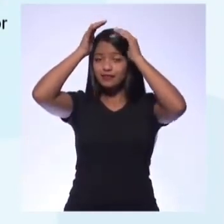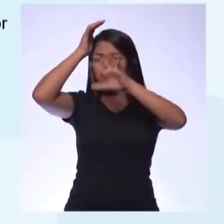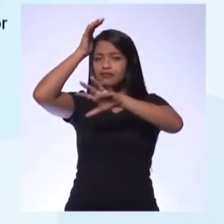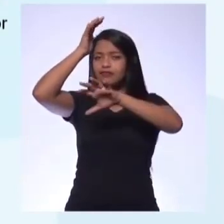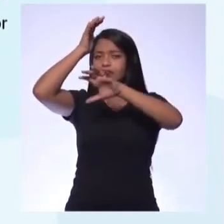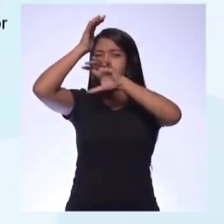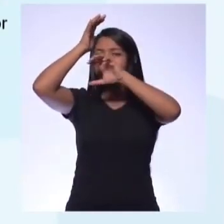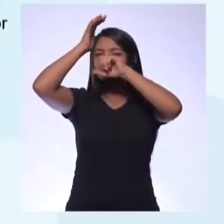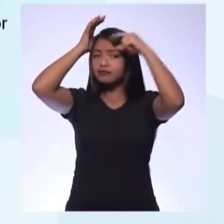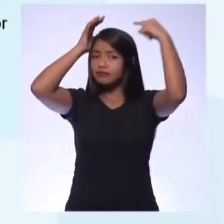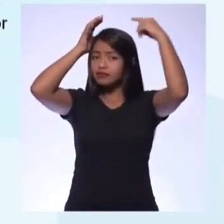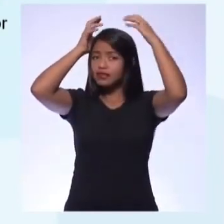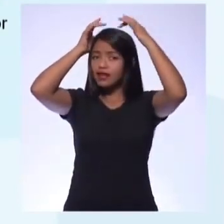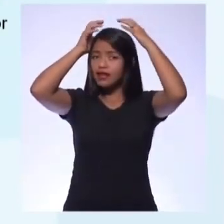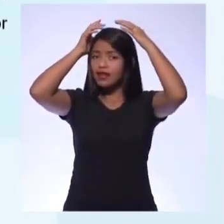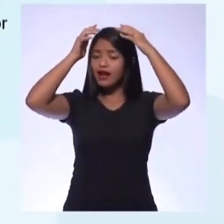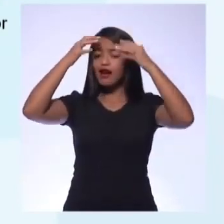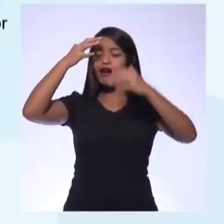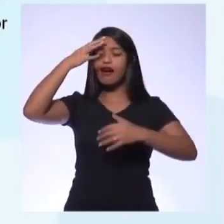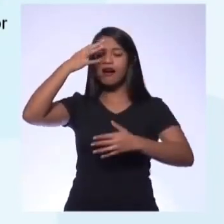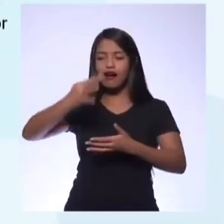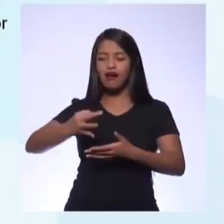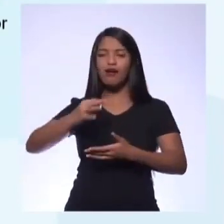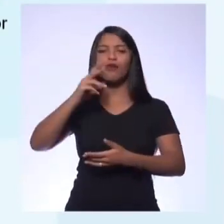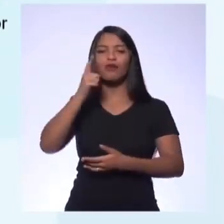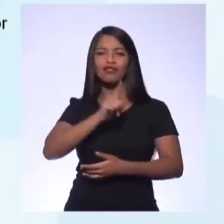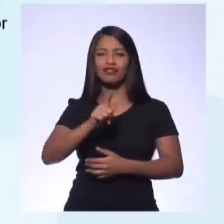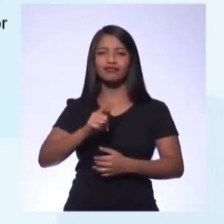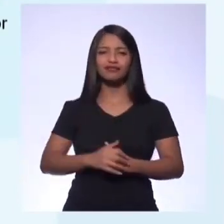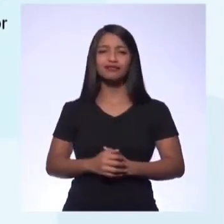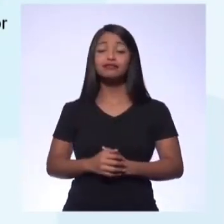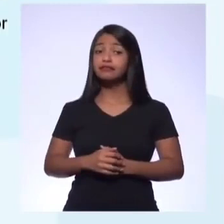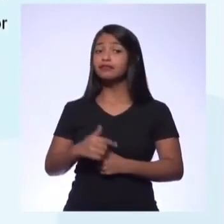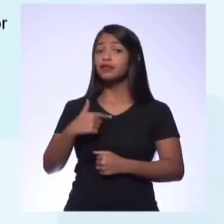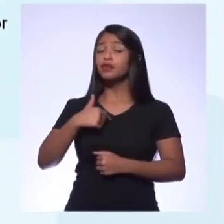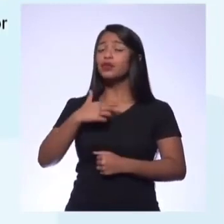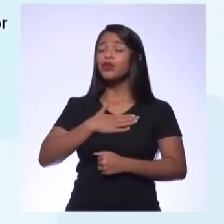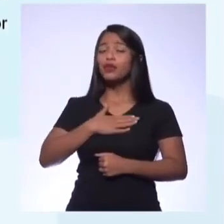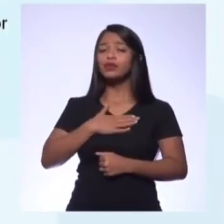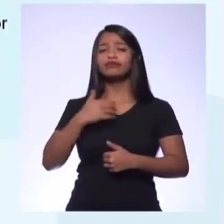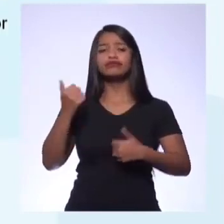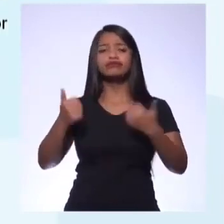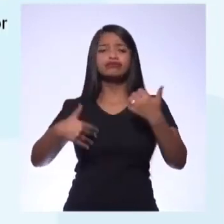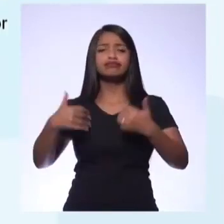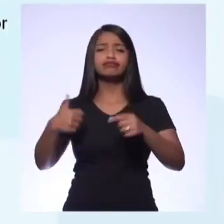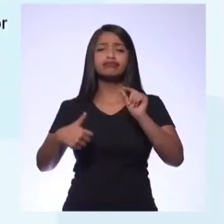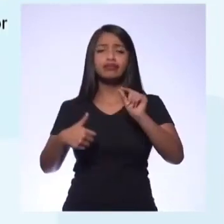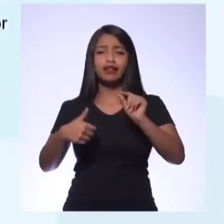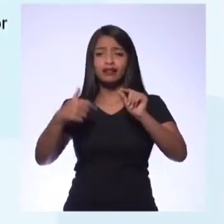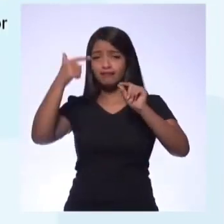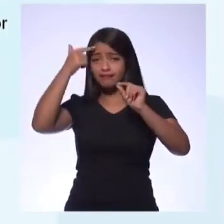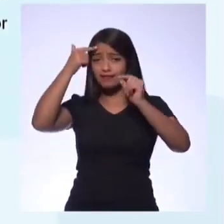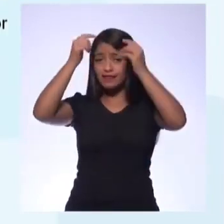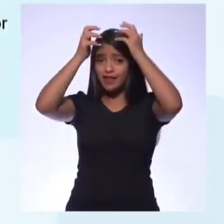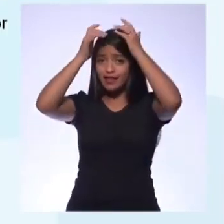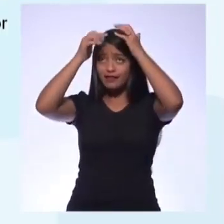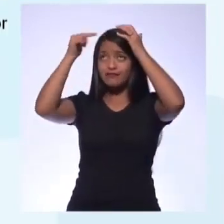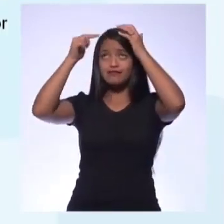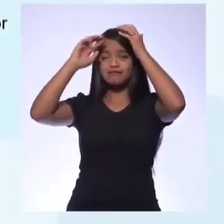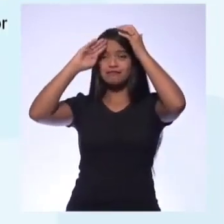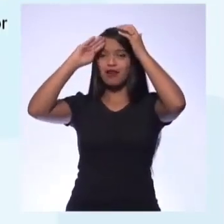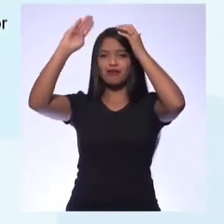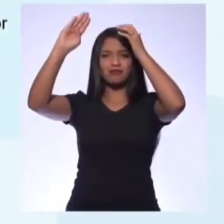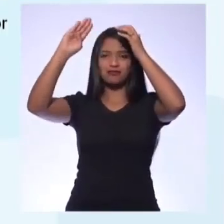né, professor? Sim, eu sempre gosto de falar que, na verdade, nós nos resumimos ao nosso cérebro, né? O resto são as ferramentas que o